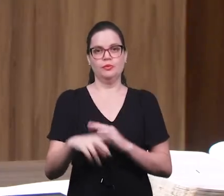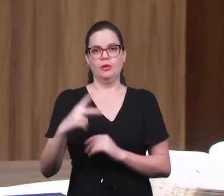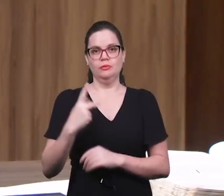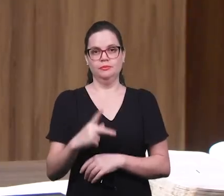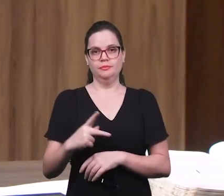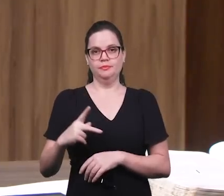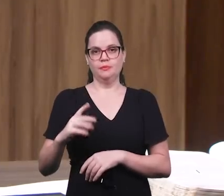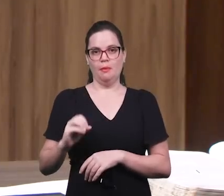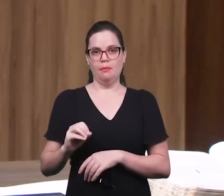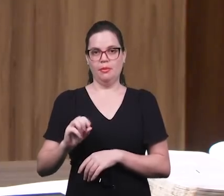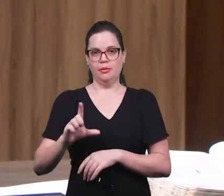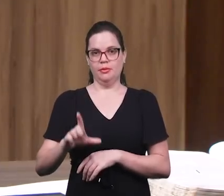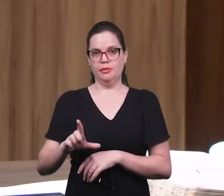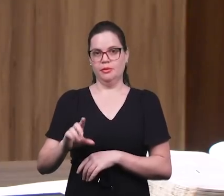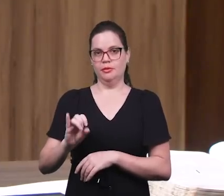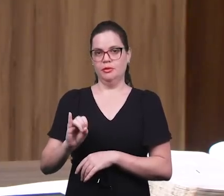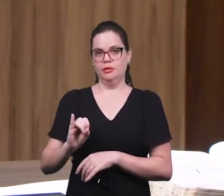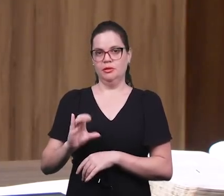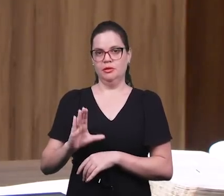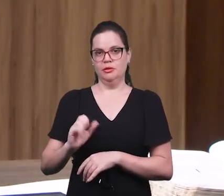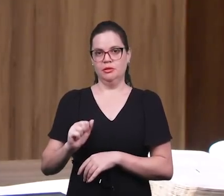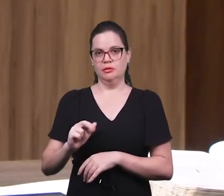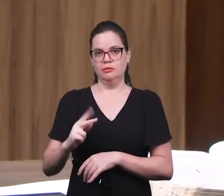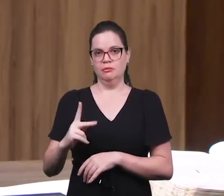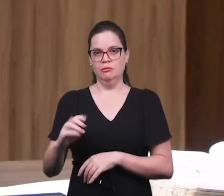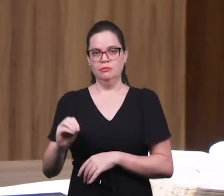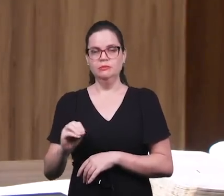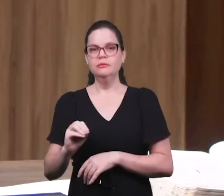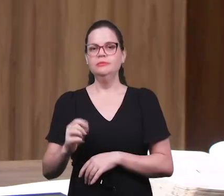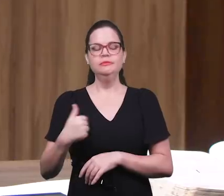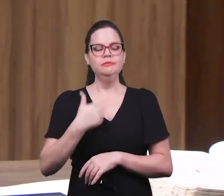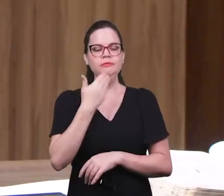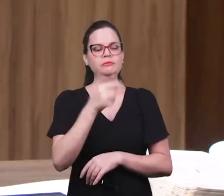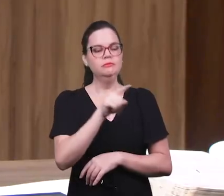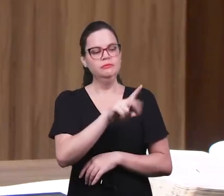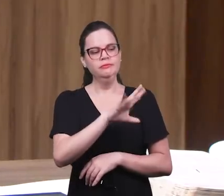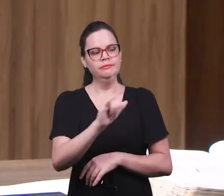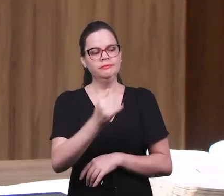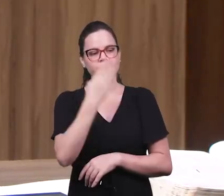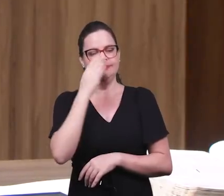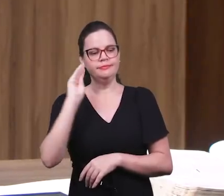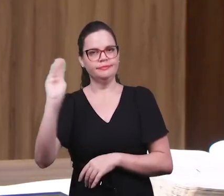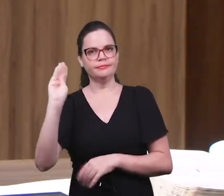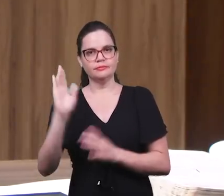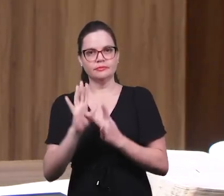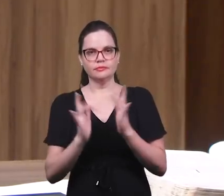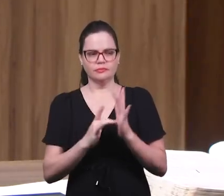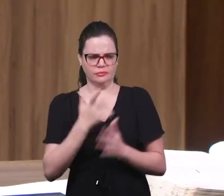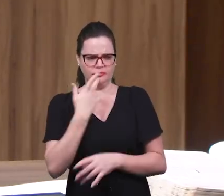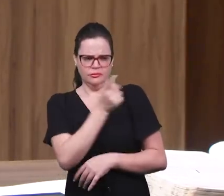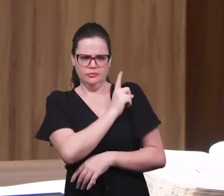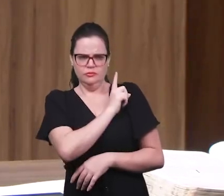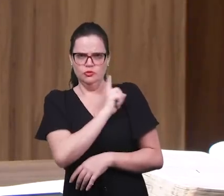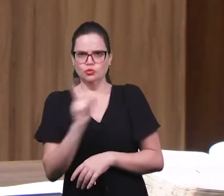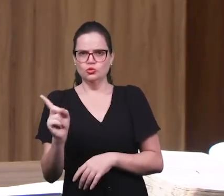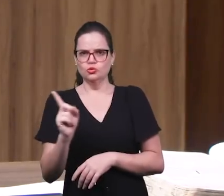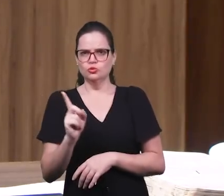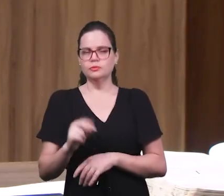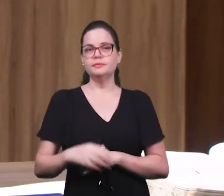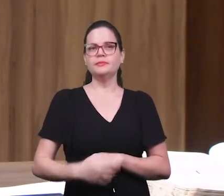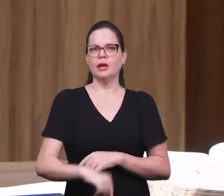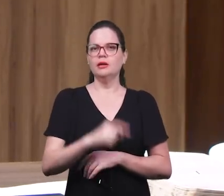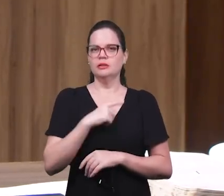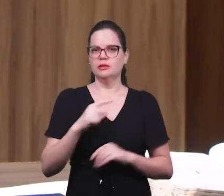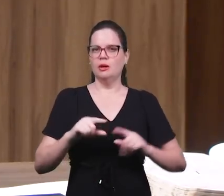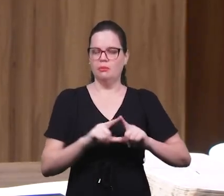anos falaram para ele negar Jesus e não aceitou negar de jeito nenhum. Falou, até a frase conhecida de